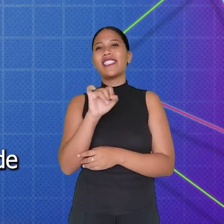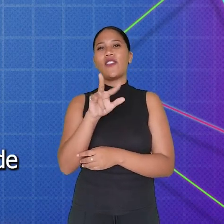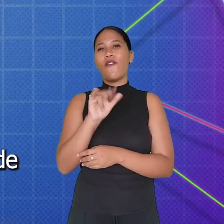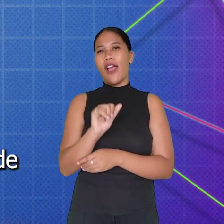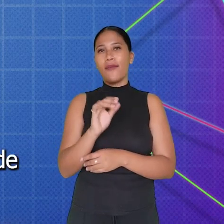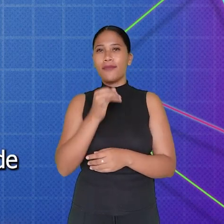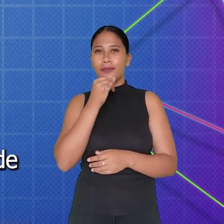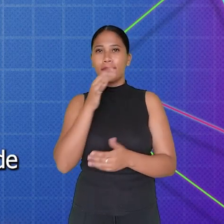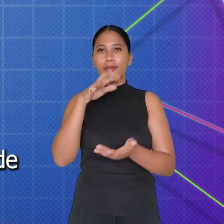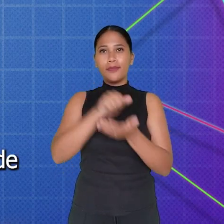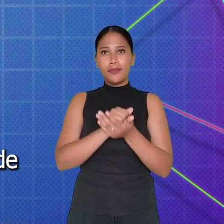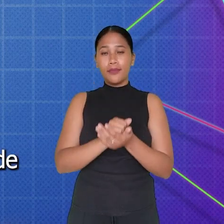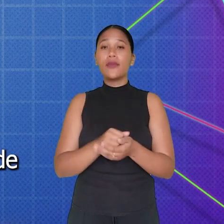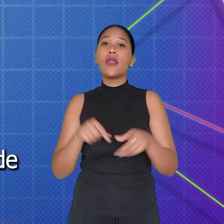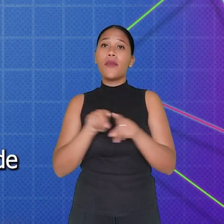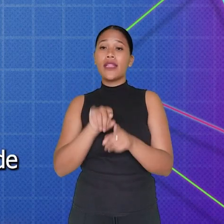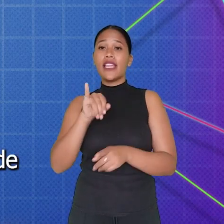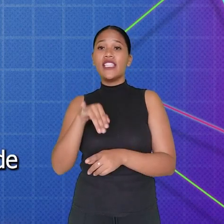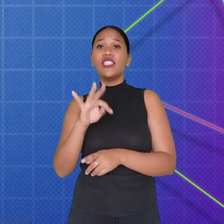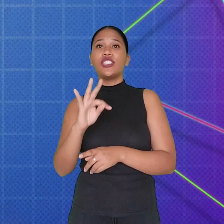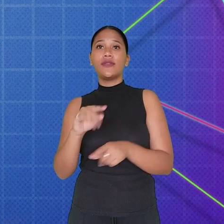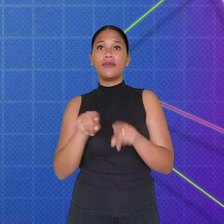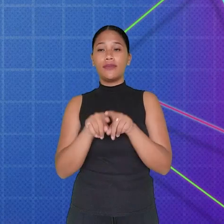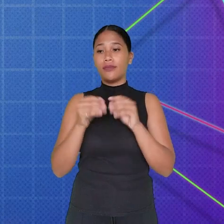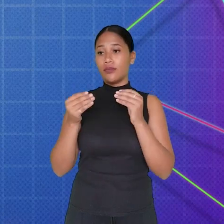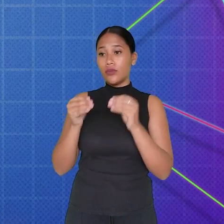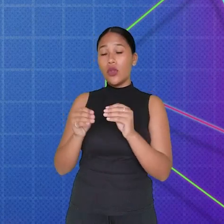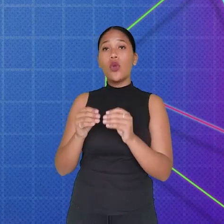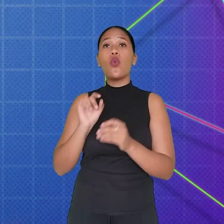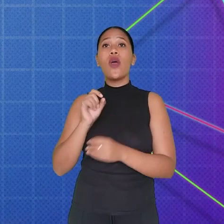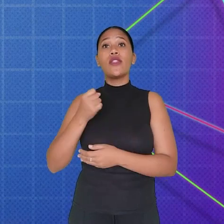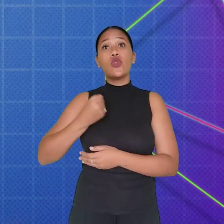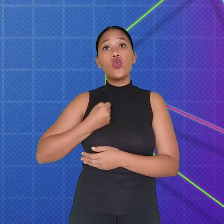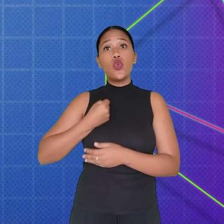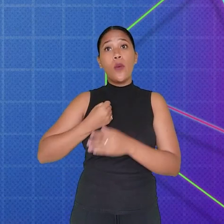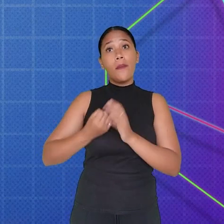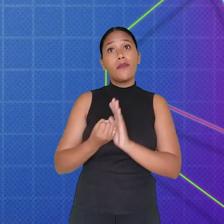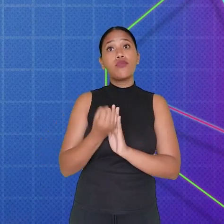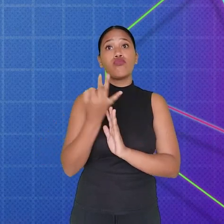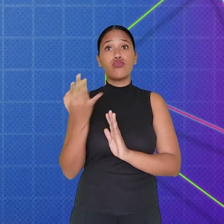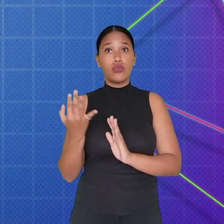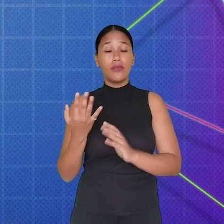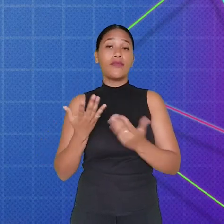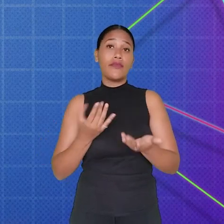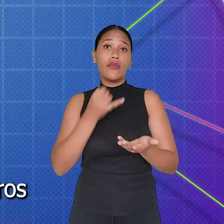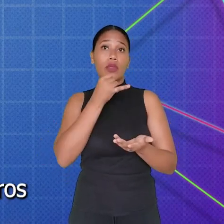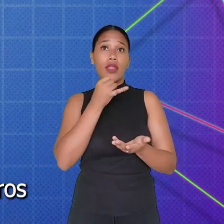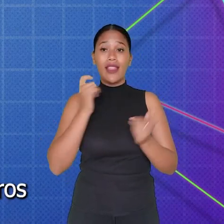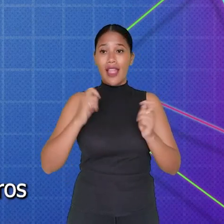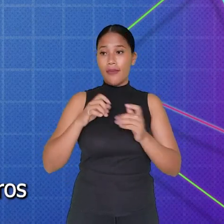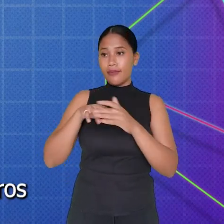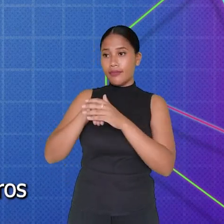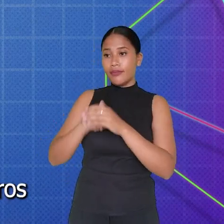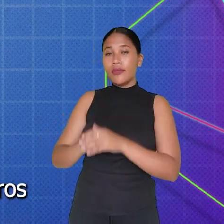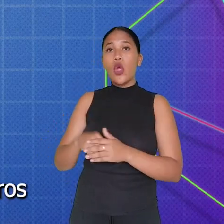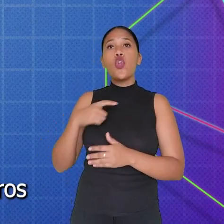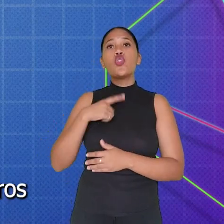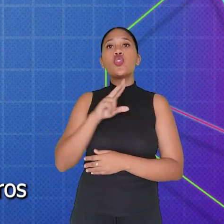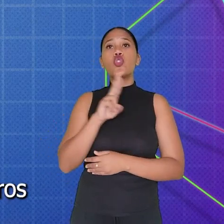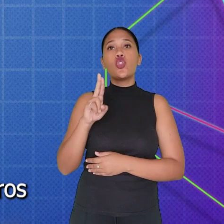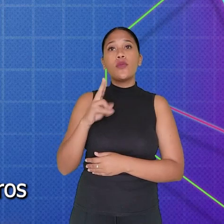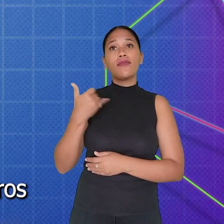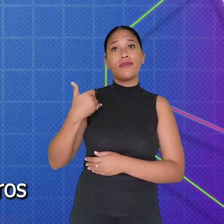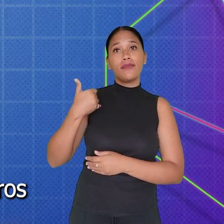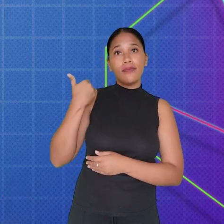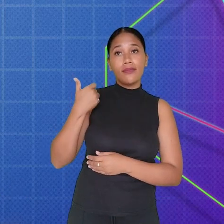idade de um usuário em uma variável int. Int idade usuário igual a 30. Se precisarmos armazenar